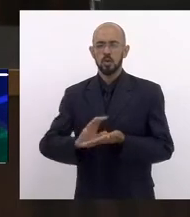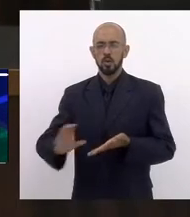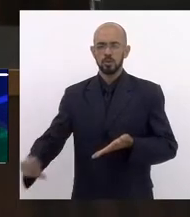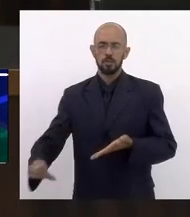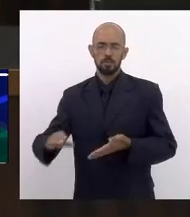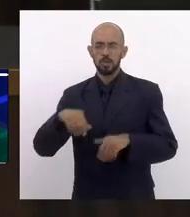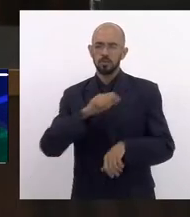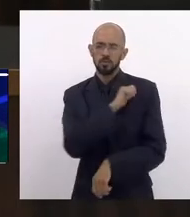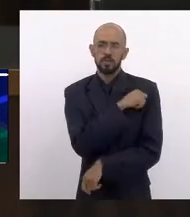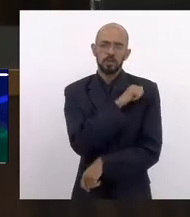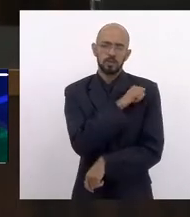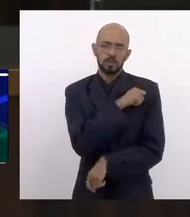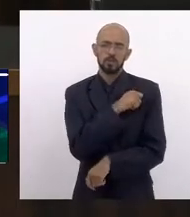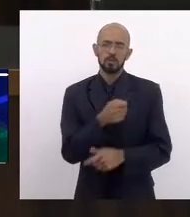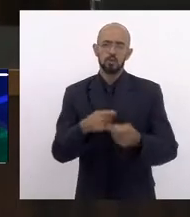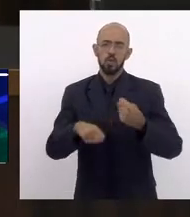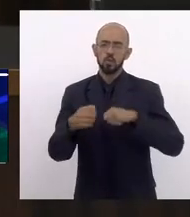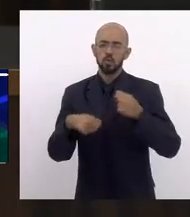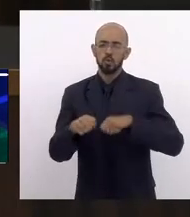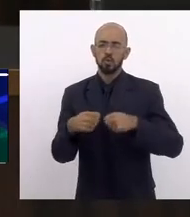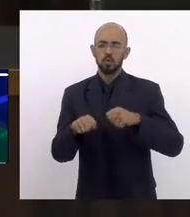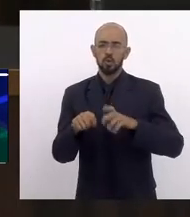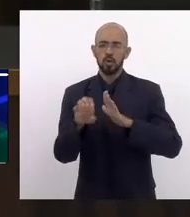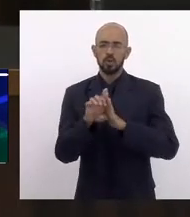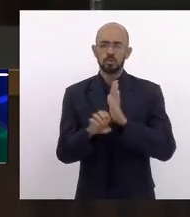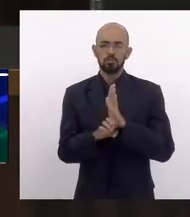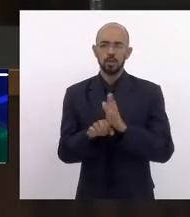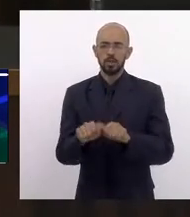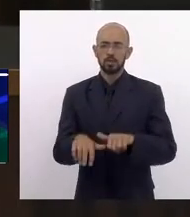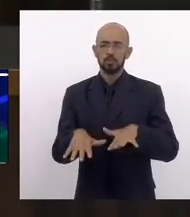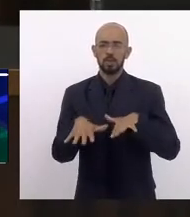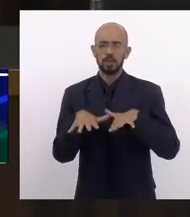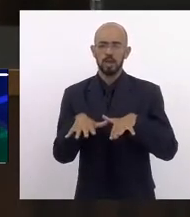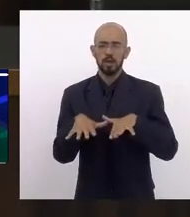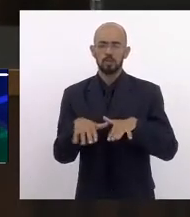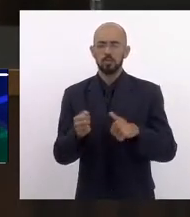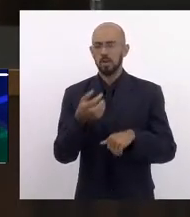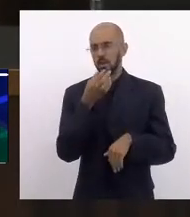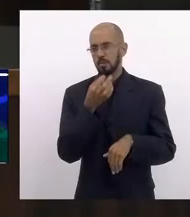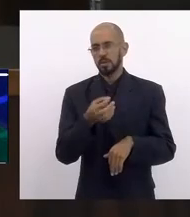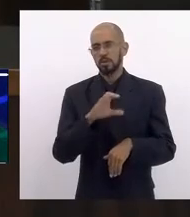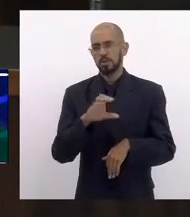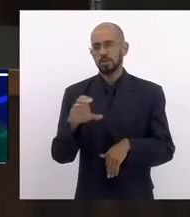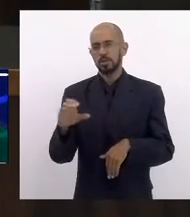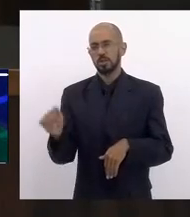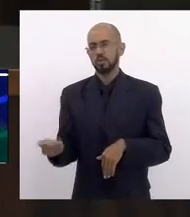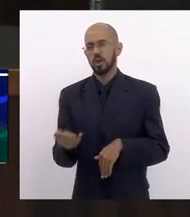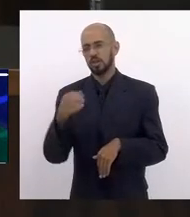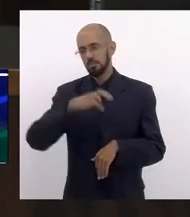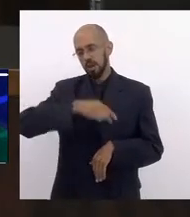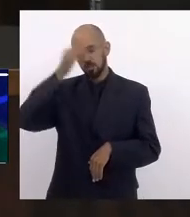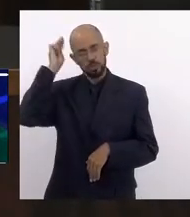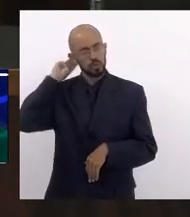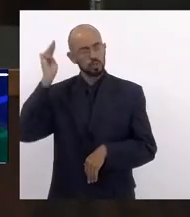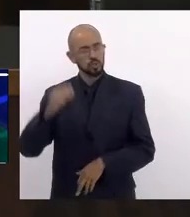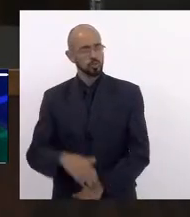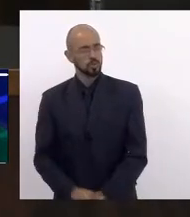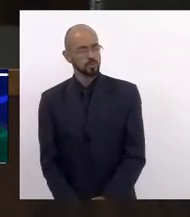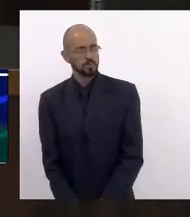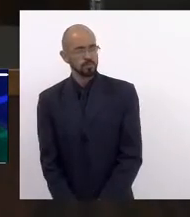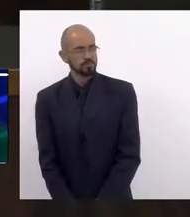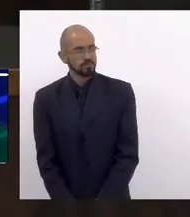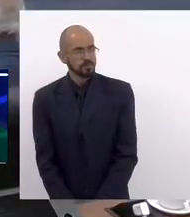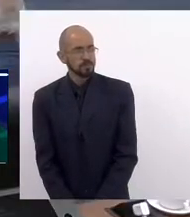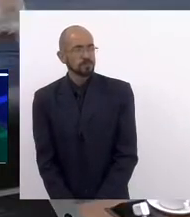Finanças, Fiscalização Financeira e Controle, as emendas de plenário. Para emitir parecer pela Comissão de Constituição e Justiça, deputado Márcio Pacheco.